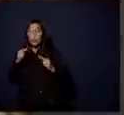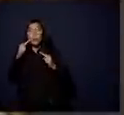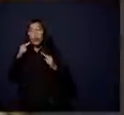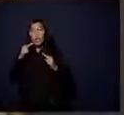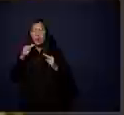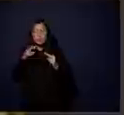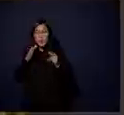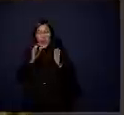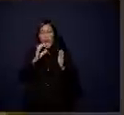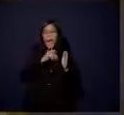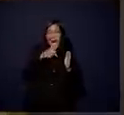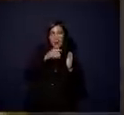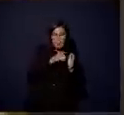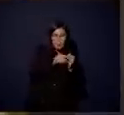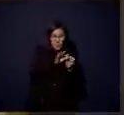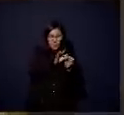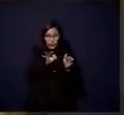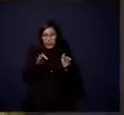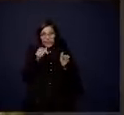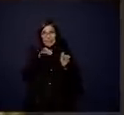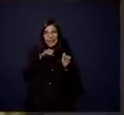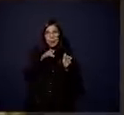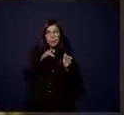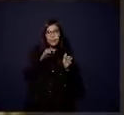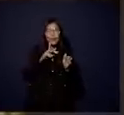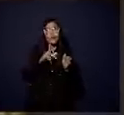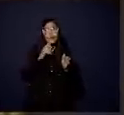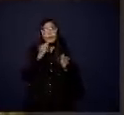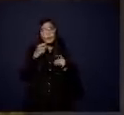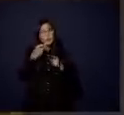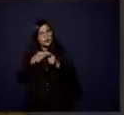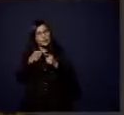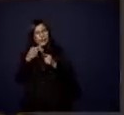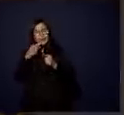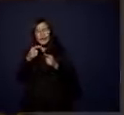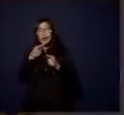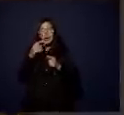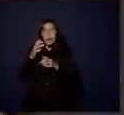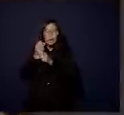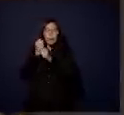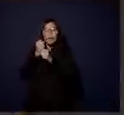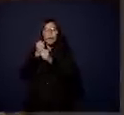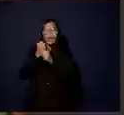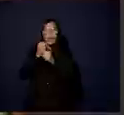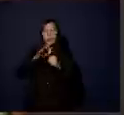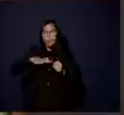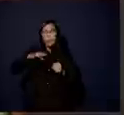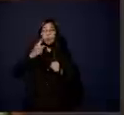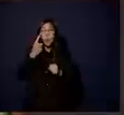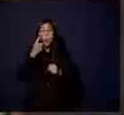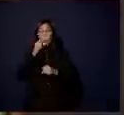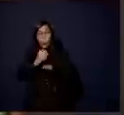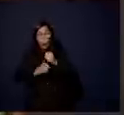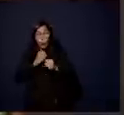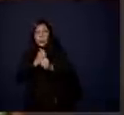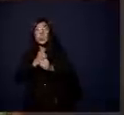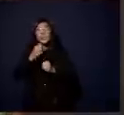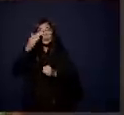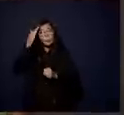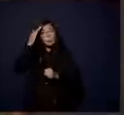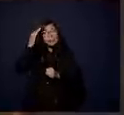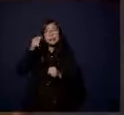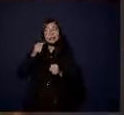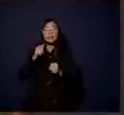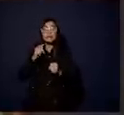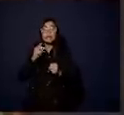curto prazo né trabalhar com os nossos com os nossos ciclo orçamentário tradicional de um ano né então a gente tem que